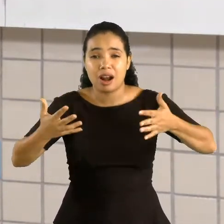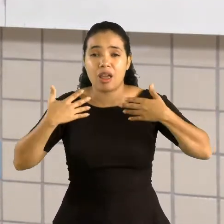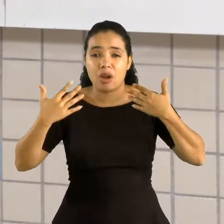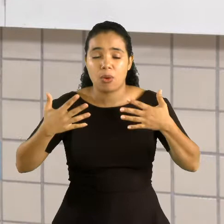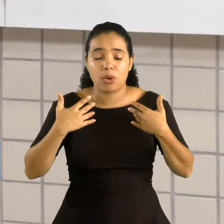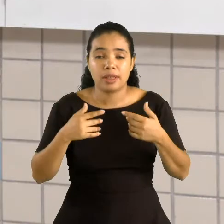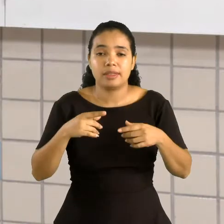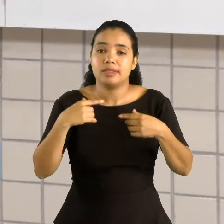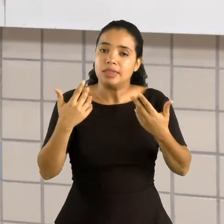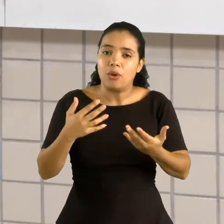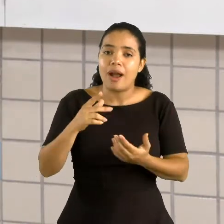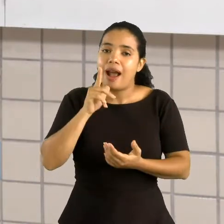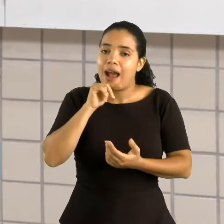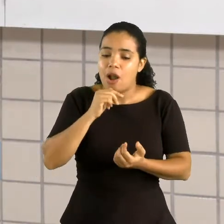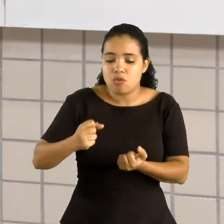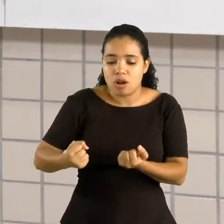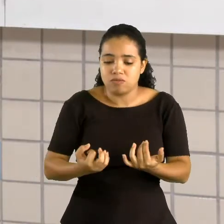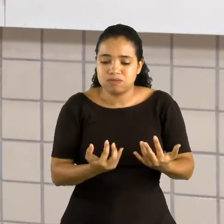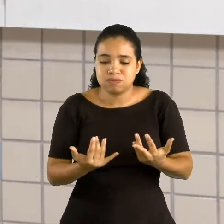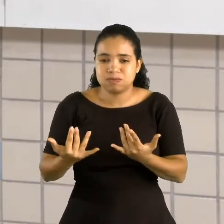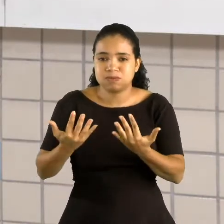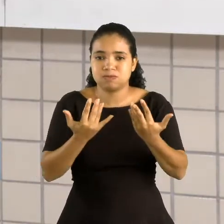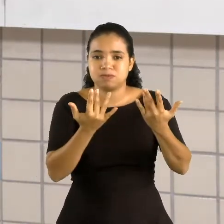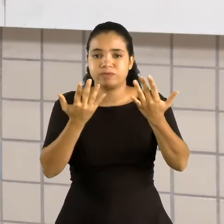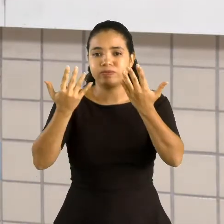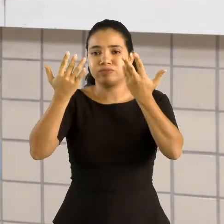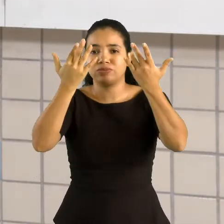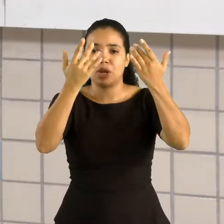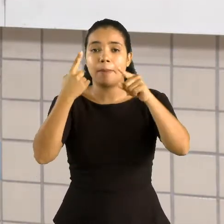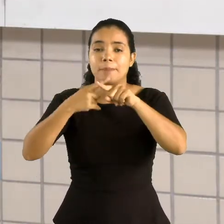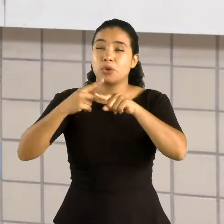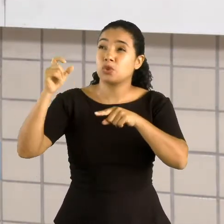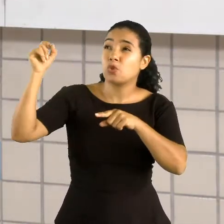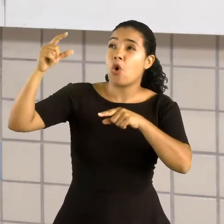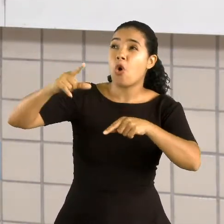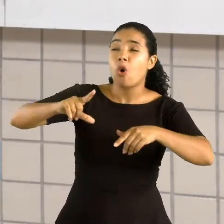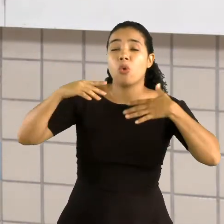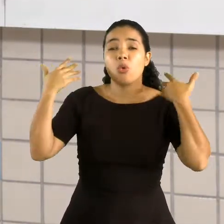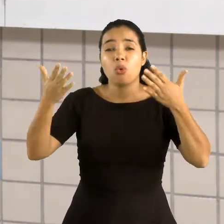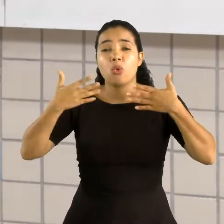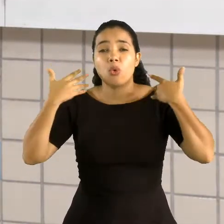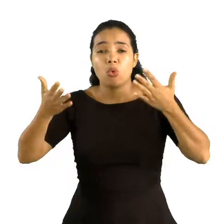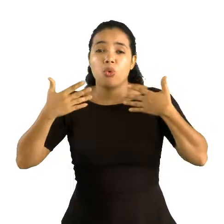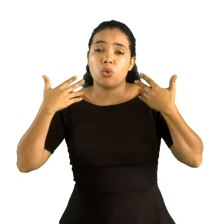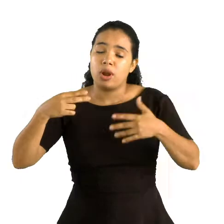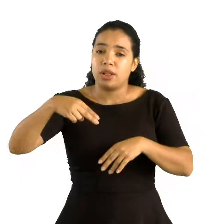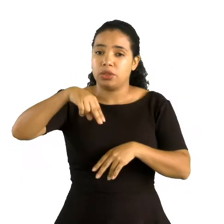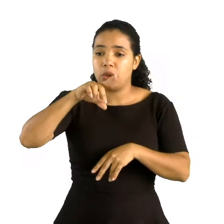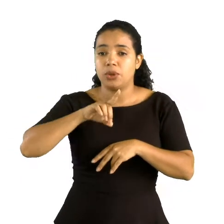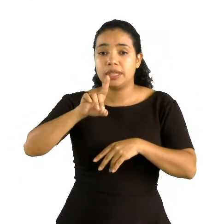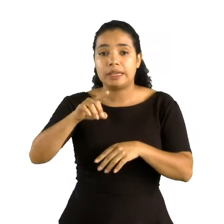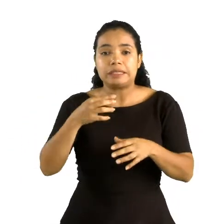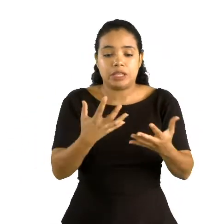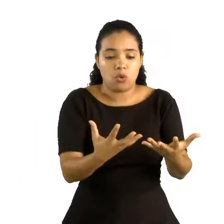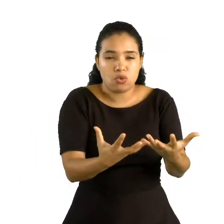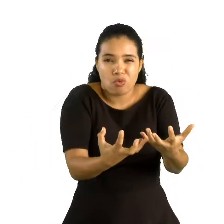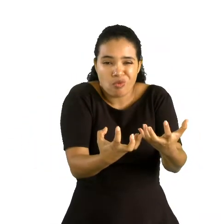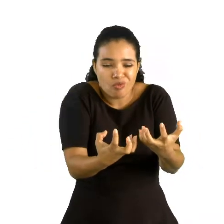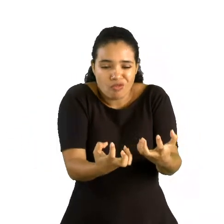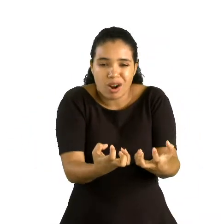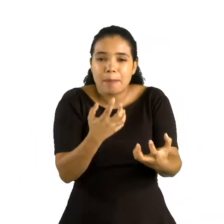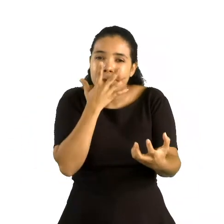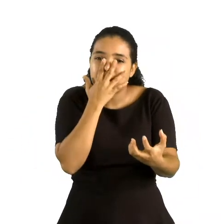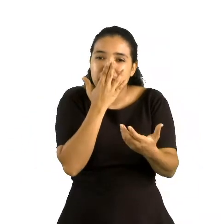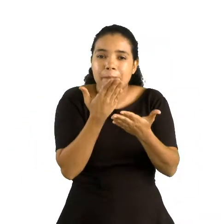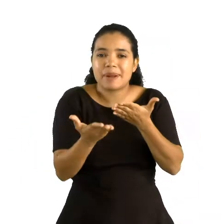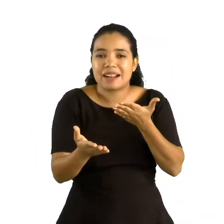evaporação dessa água, que já é pouca, ela é maior. Então, esse solo, ele perde água, né? Como se ele perdesse água. Ou seja, a